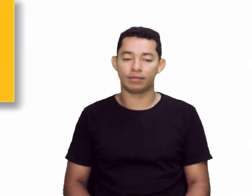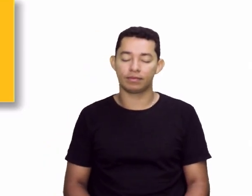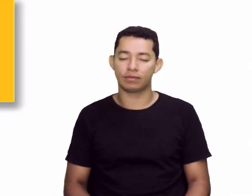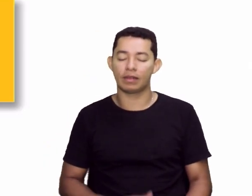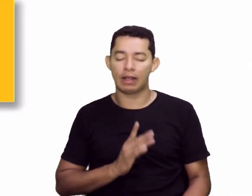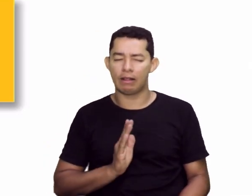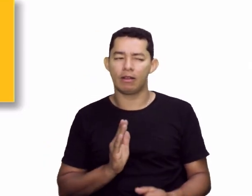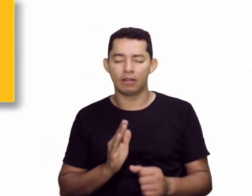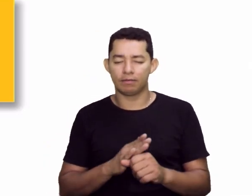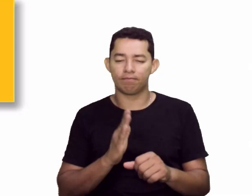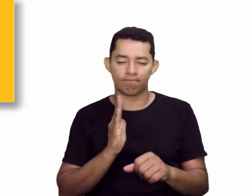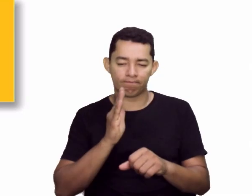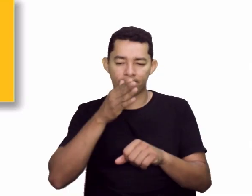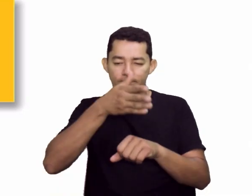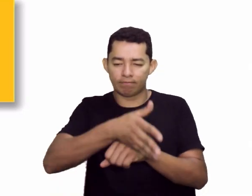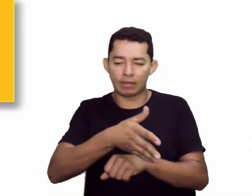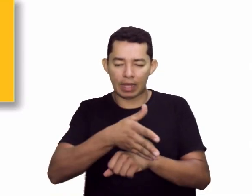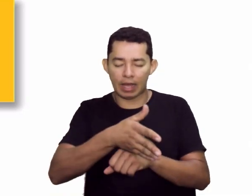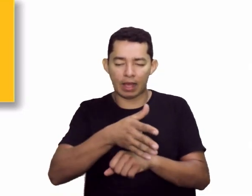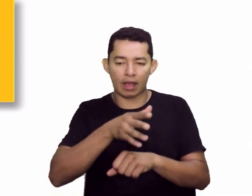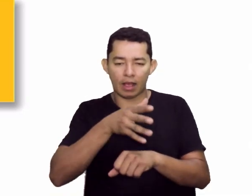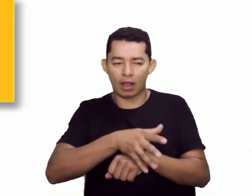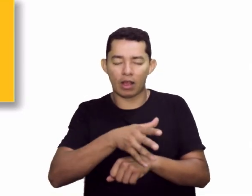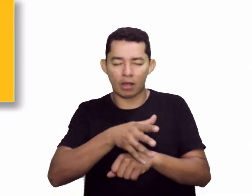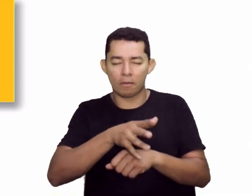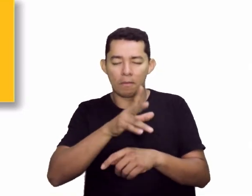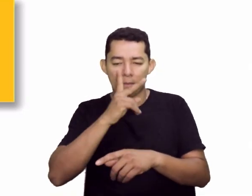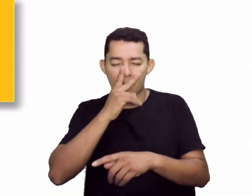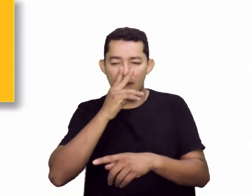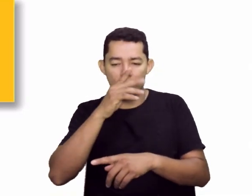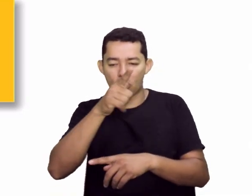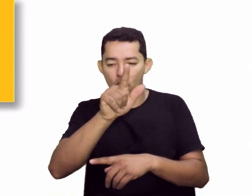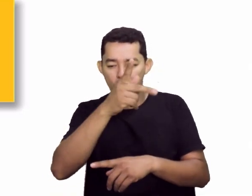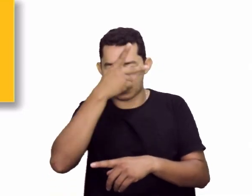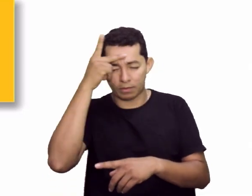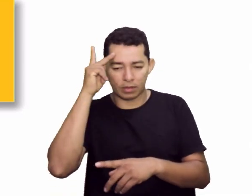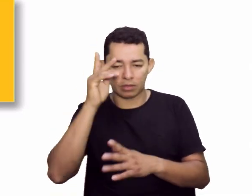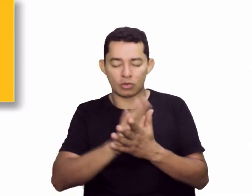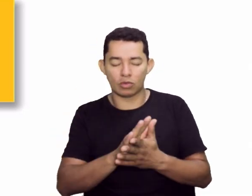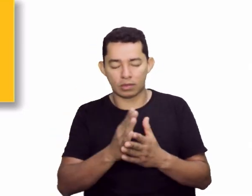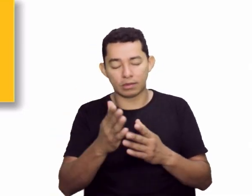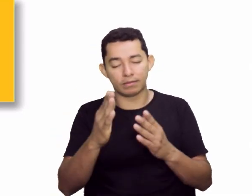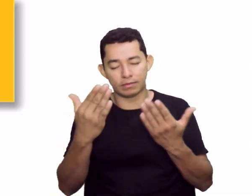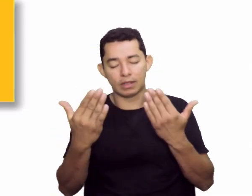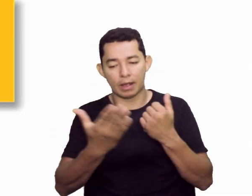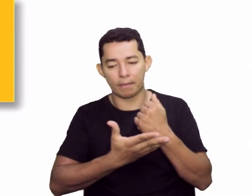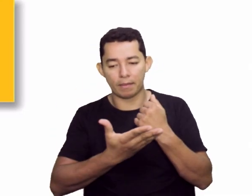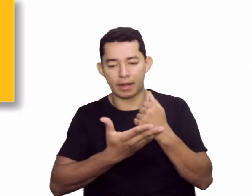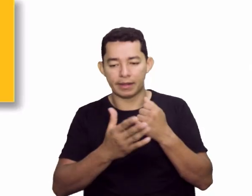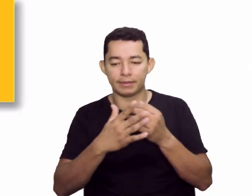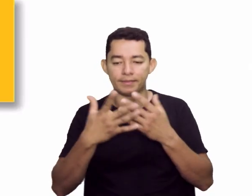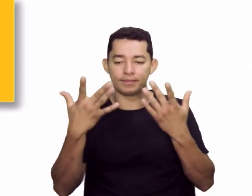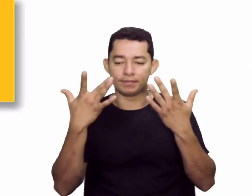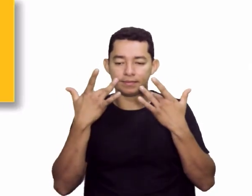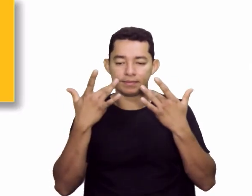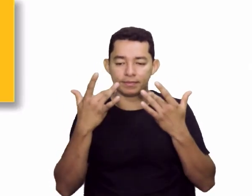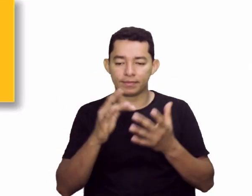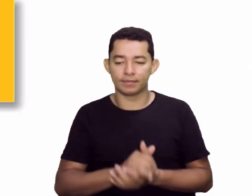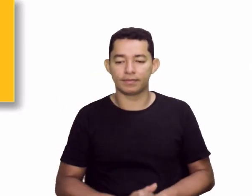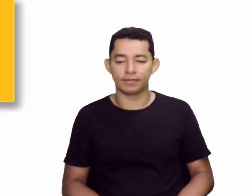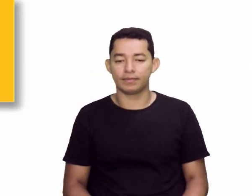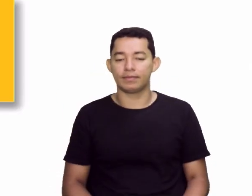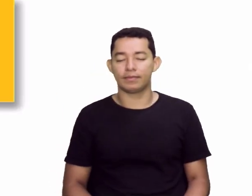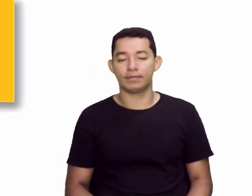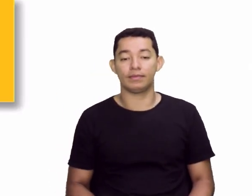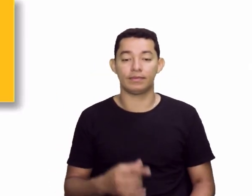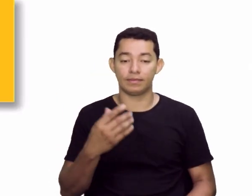num personagem, que é, assim, mais ou menos a base do teatro, tá? Então, nessa nossa aula de hoje, nós vamos ver um